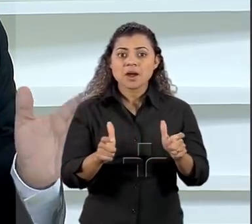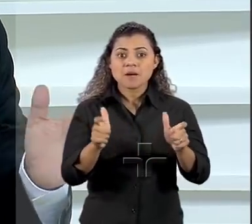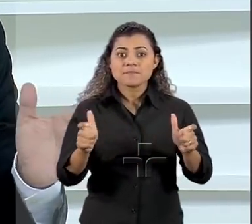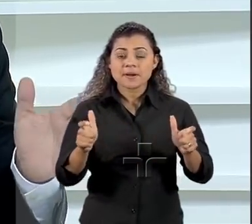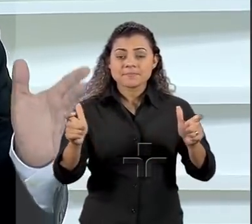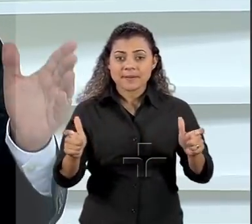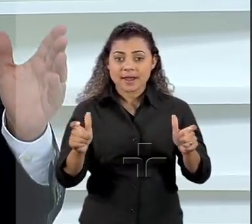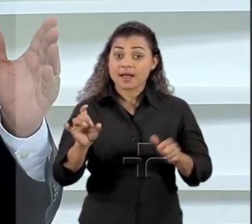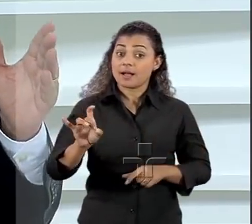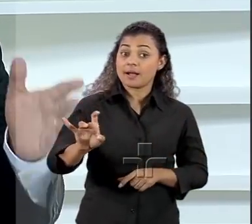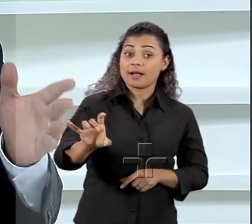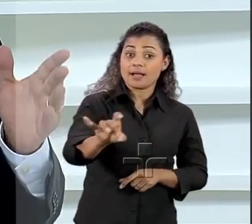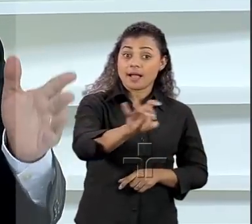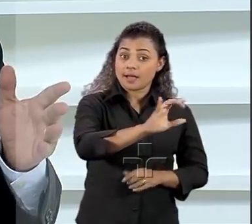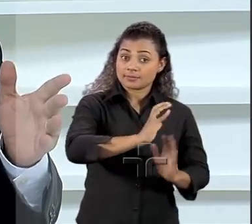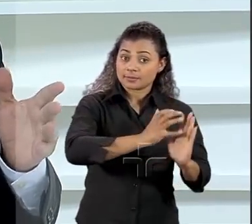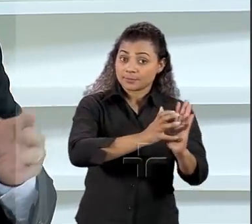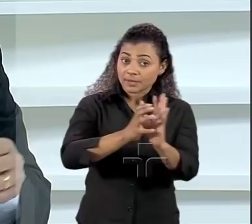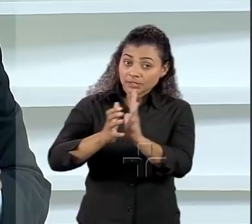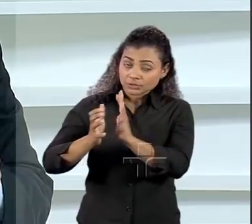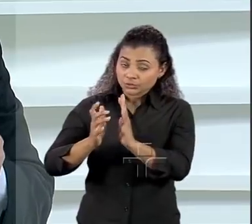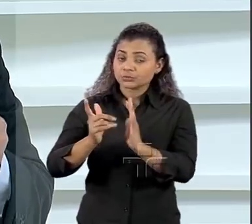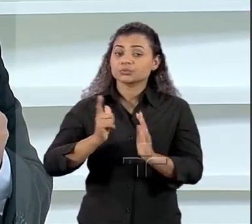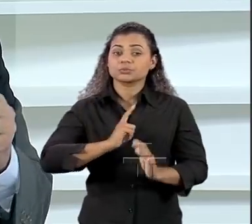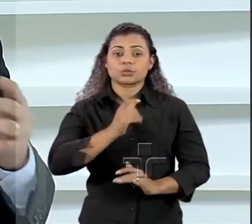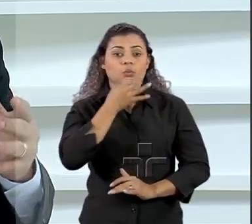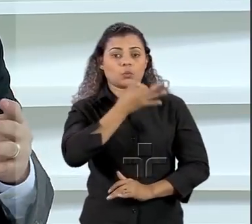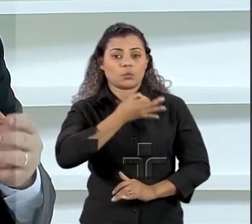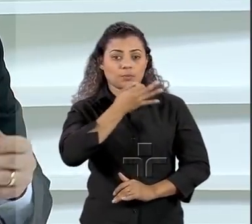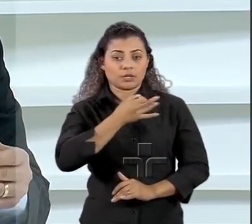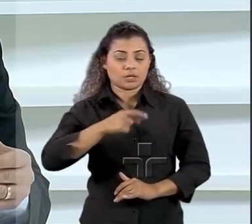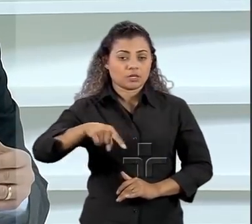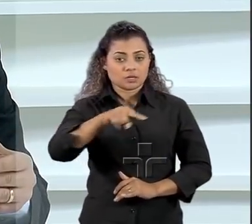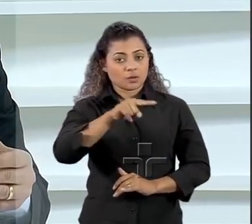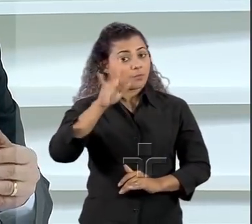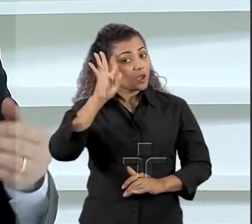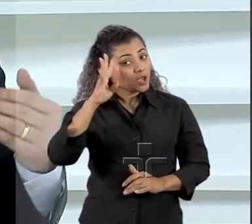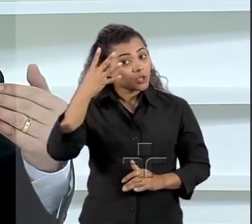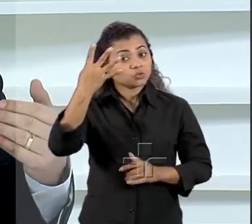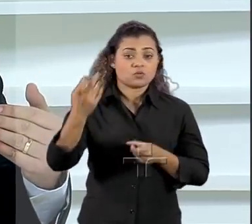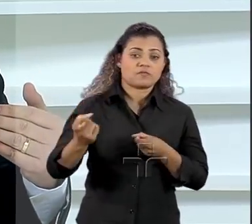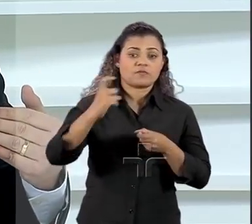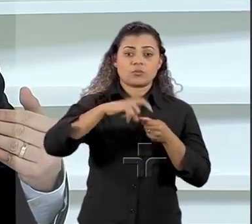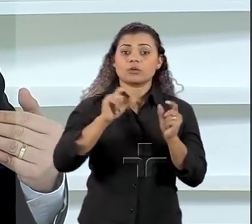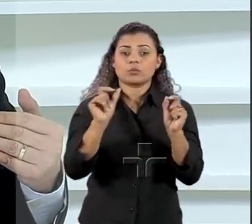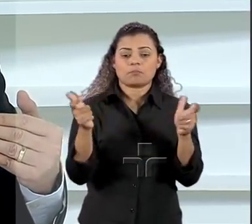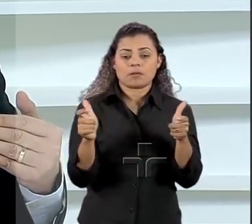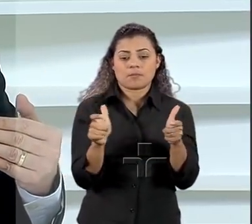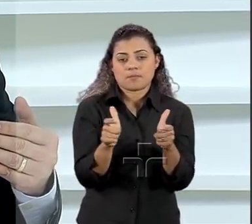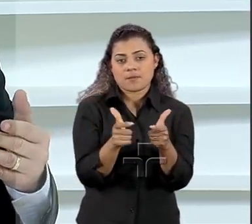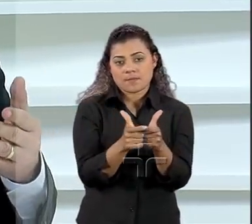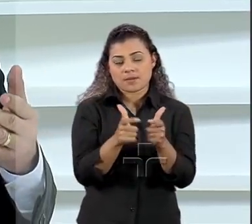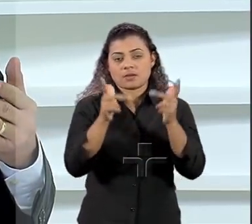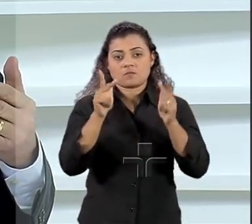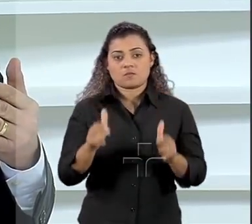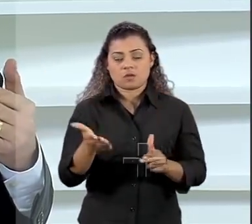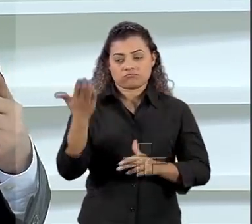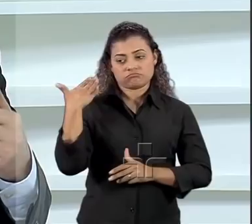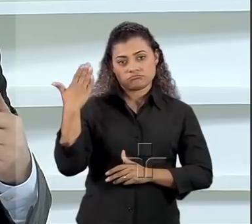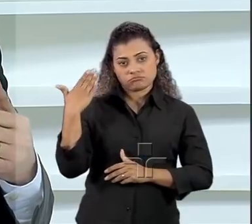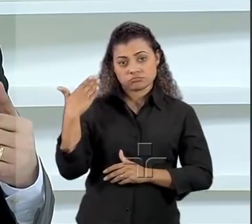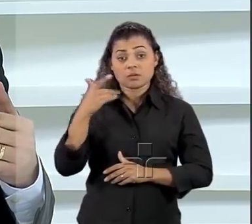que cada partido e coligação faria para que a gente voltasse a níveis anteriores